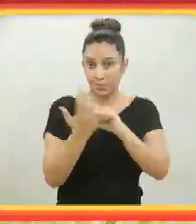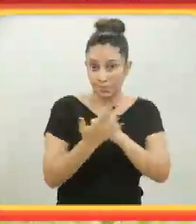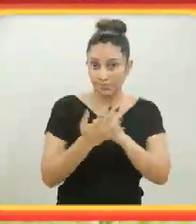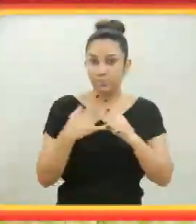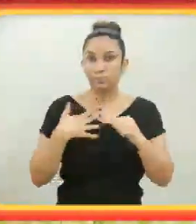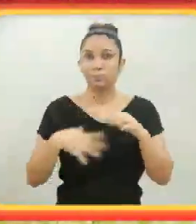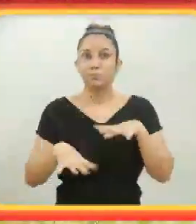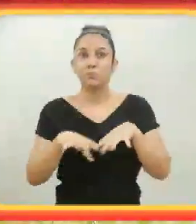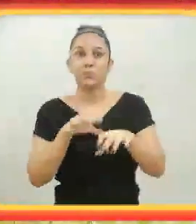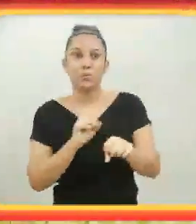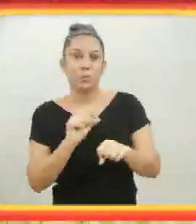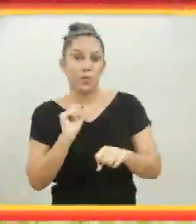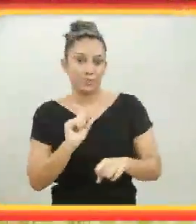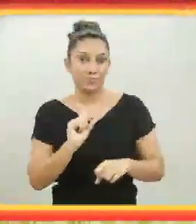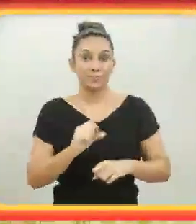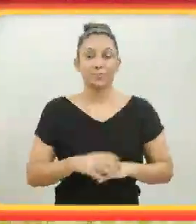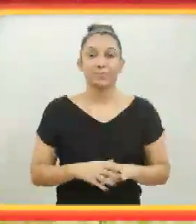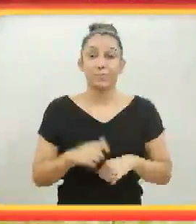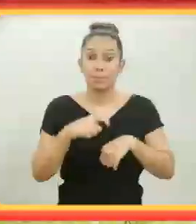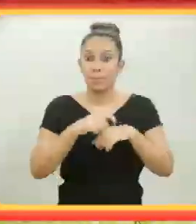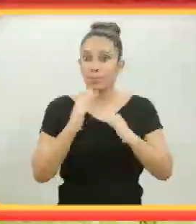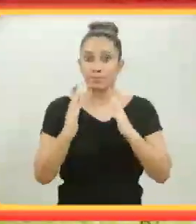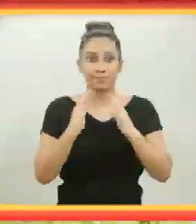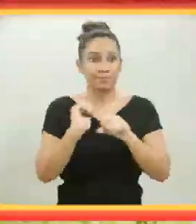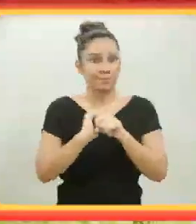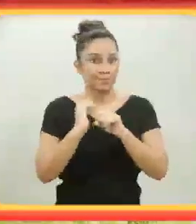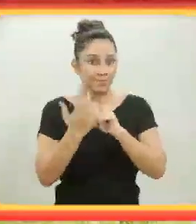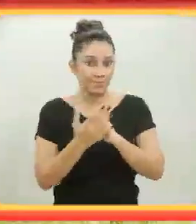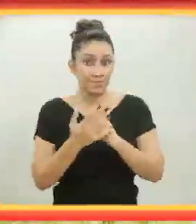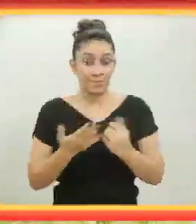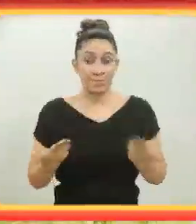ver esse amigo meu que hoje está acamado.